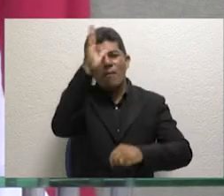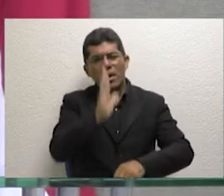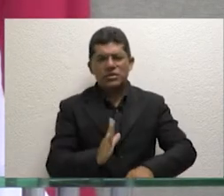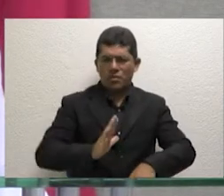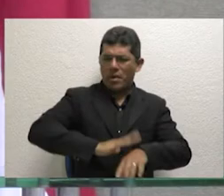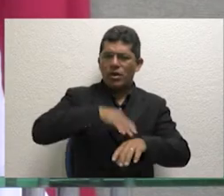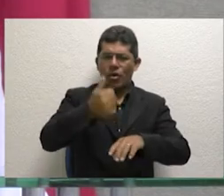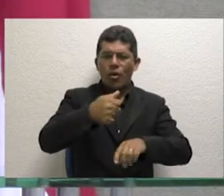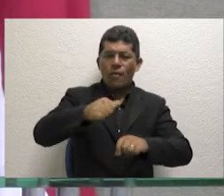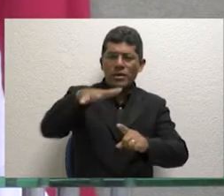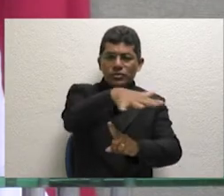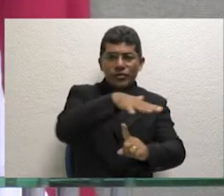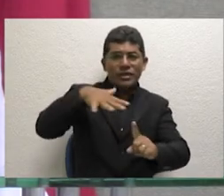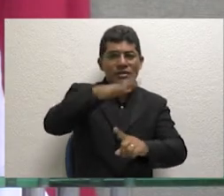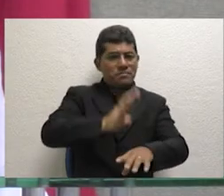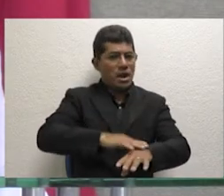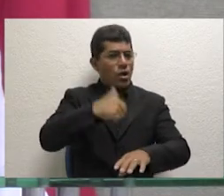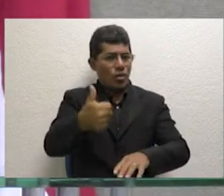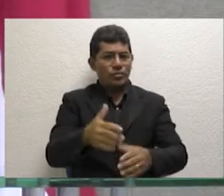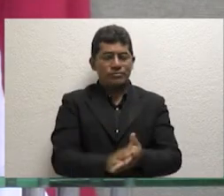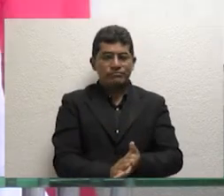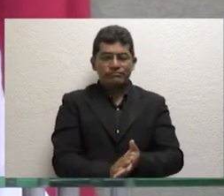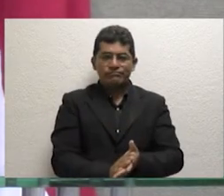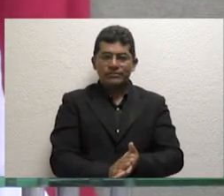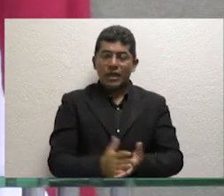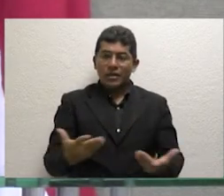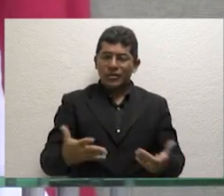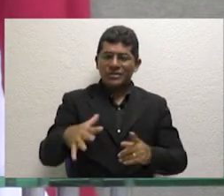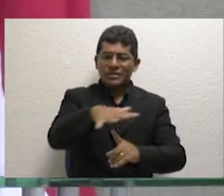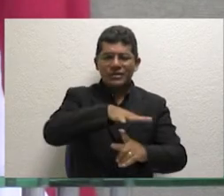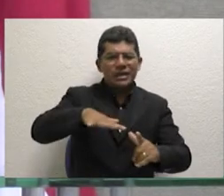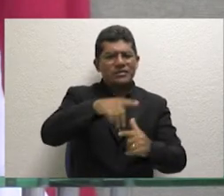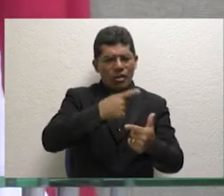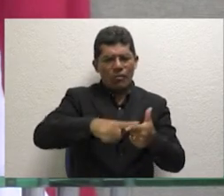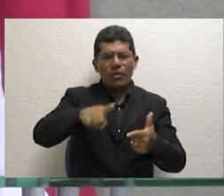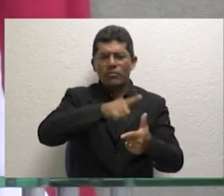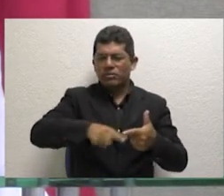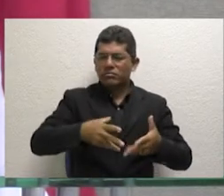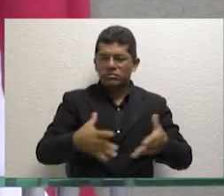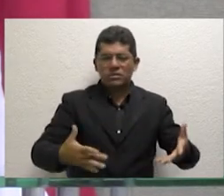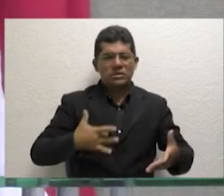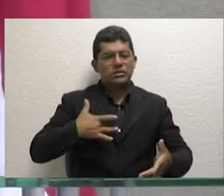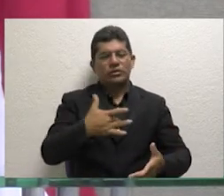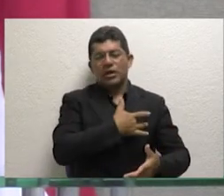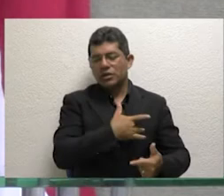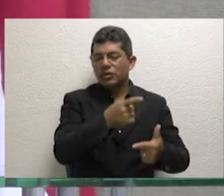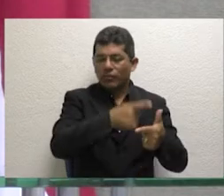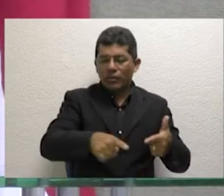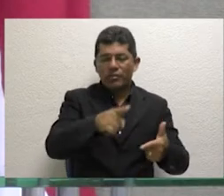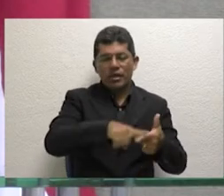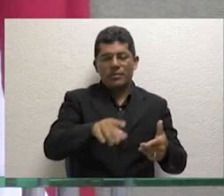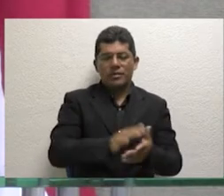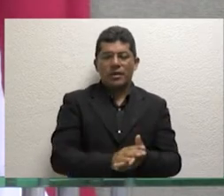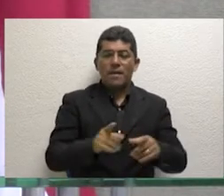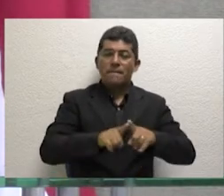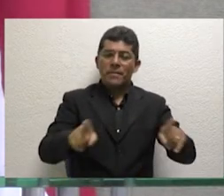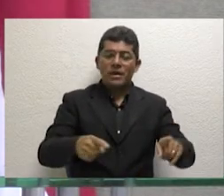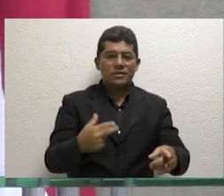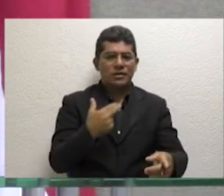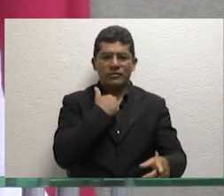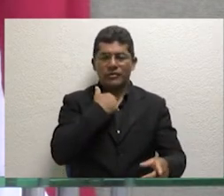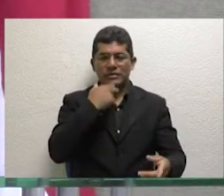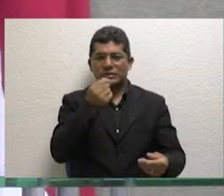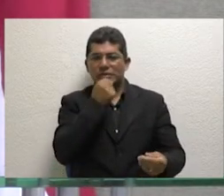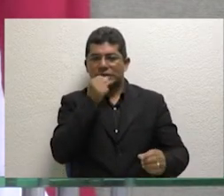sociedade melhor e a nossa sociedade tem muitas mazelas então a saúde é uma delas mas nós não vamos